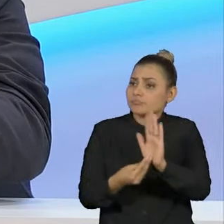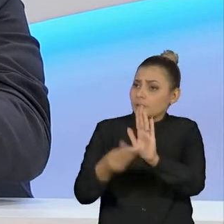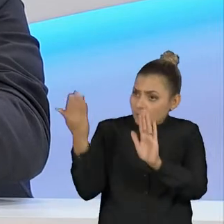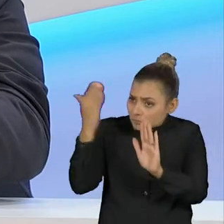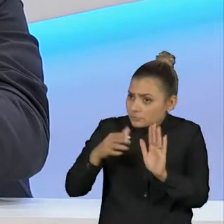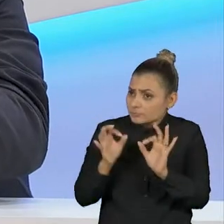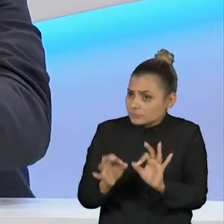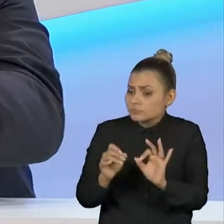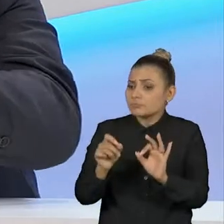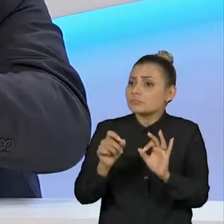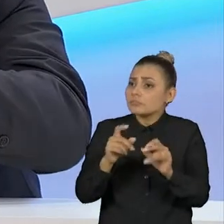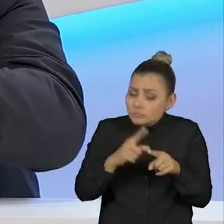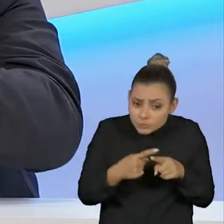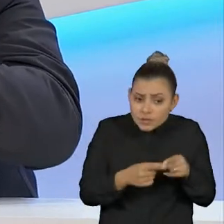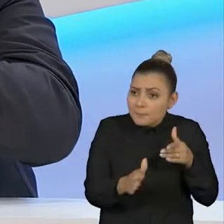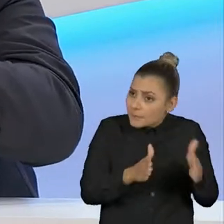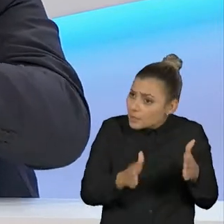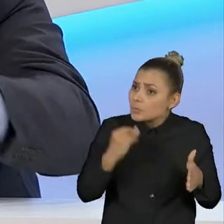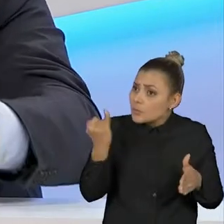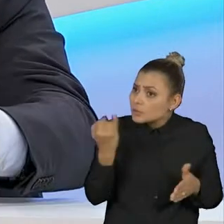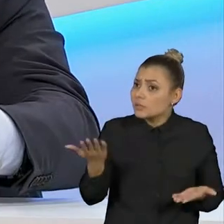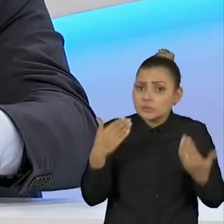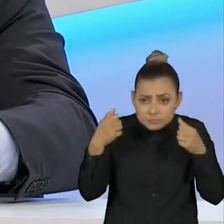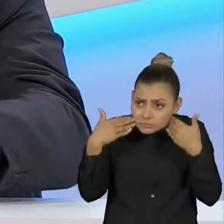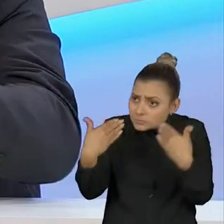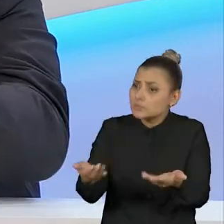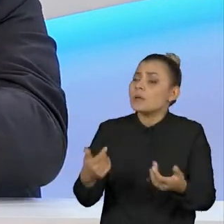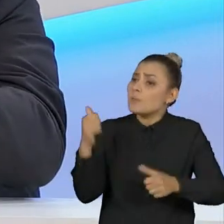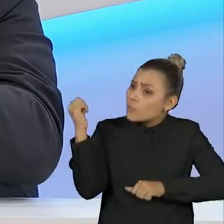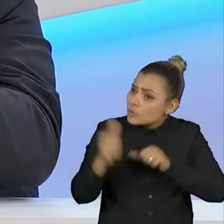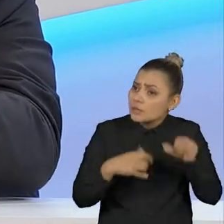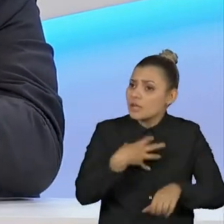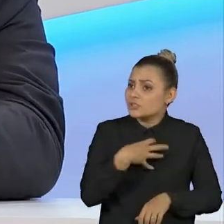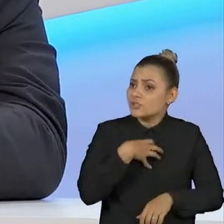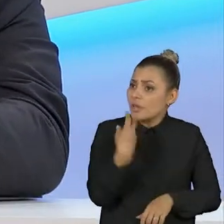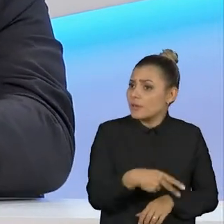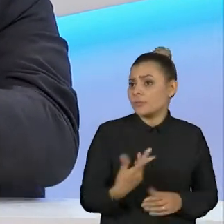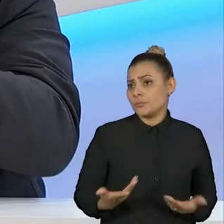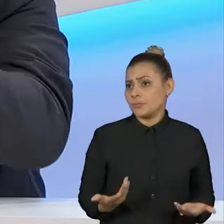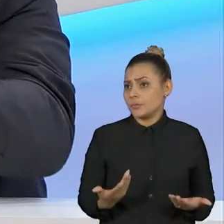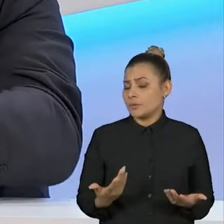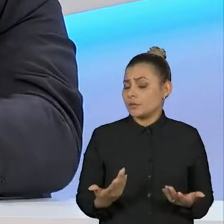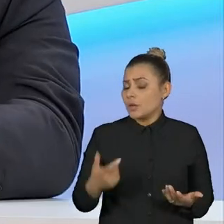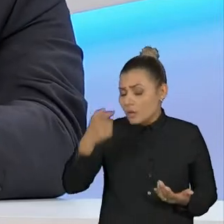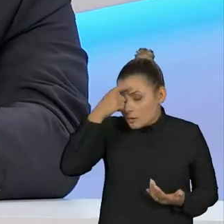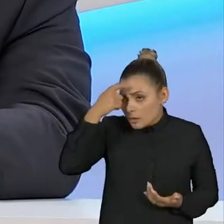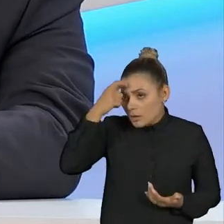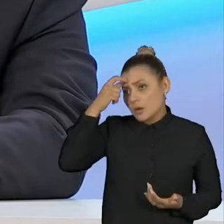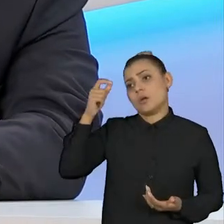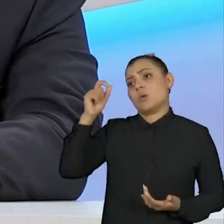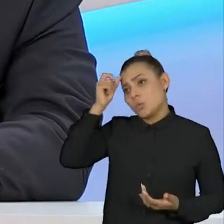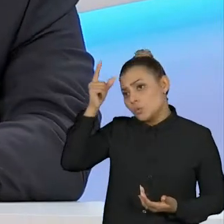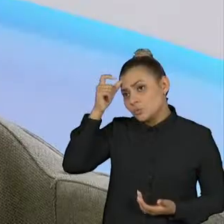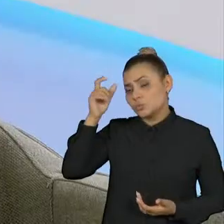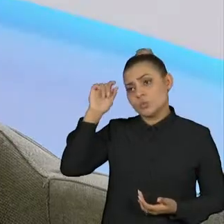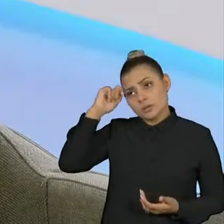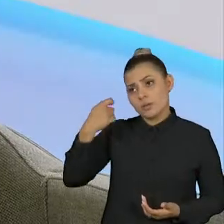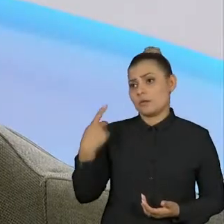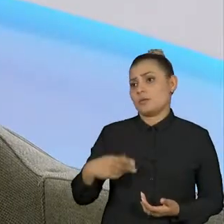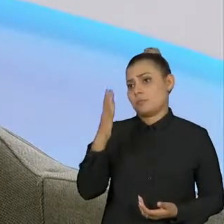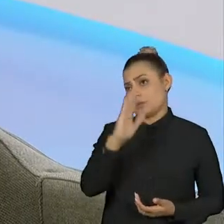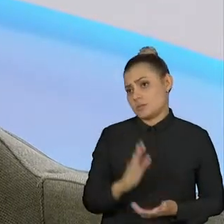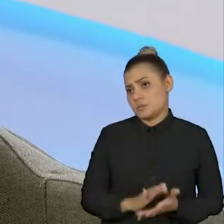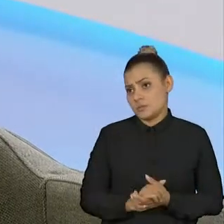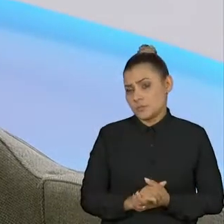que possa se passar, se isso, acho que isso tem potencial para mudar a maneira como se entende a cultura afro-brasileira. E digo mais, eu